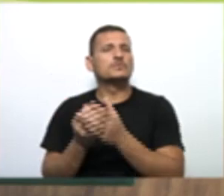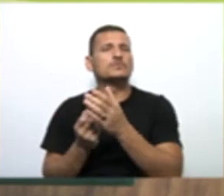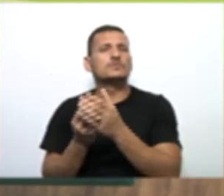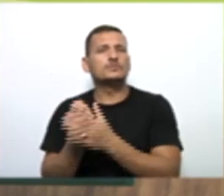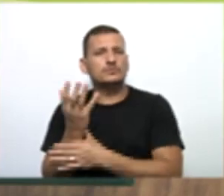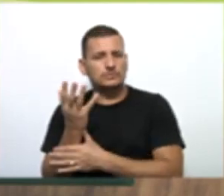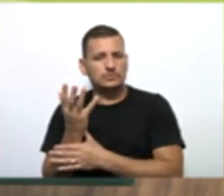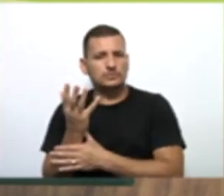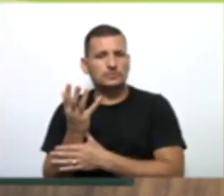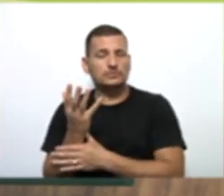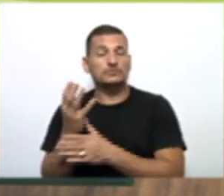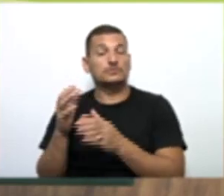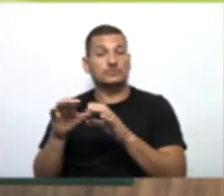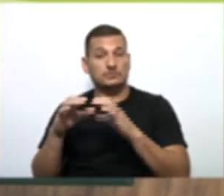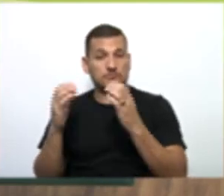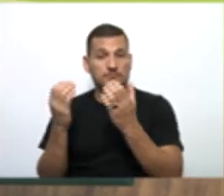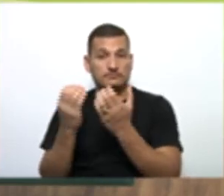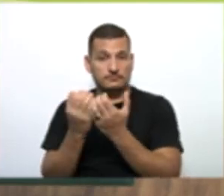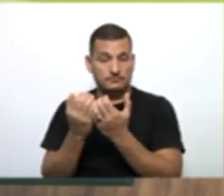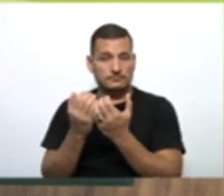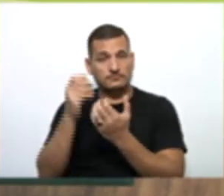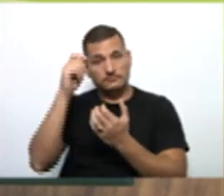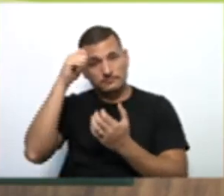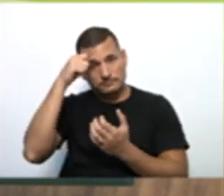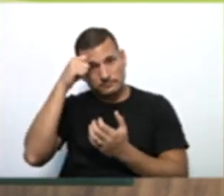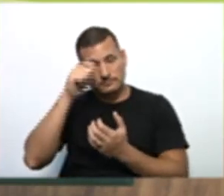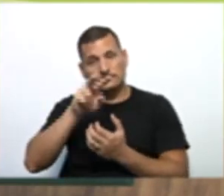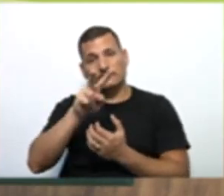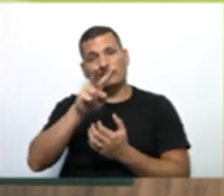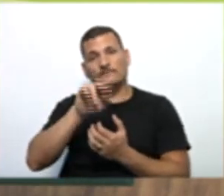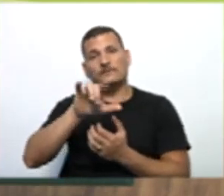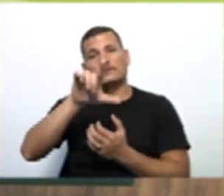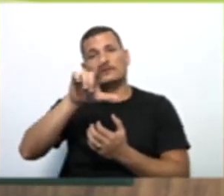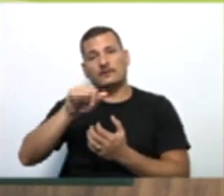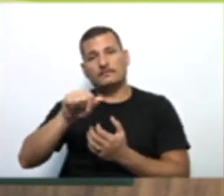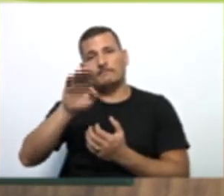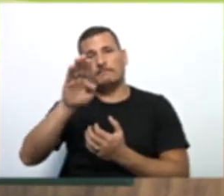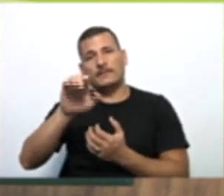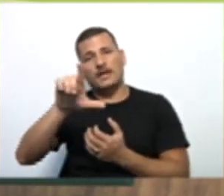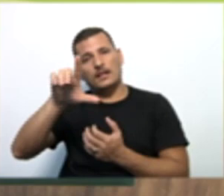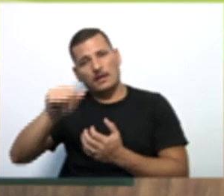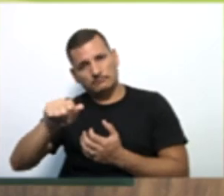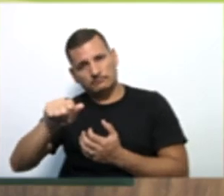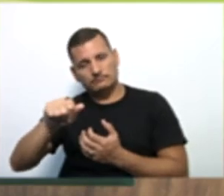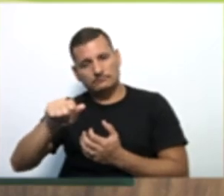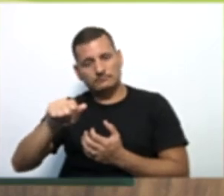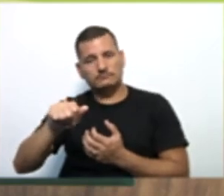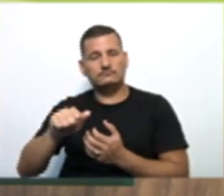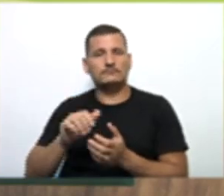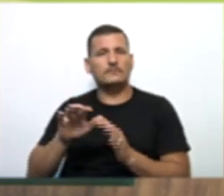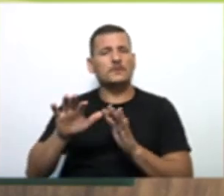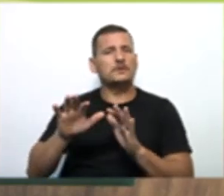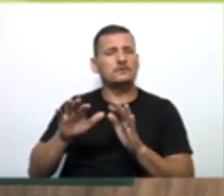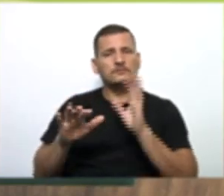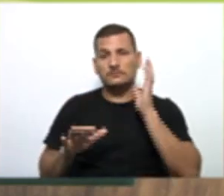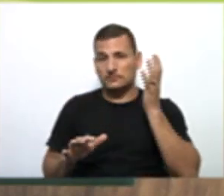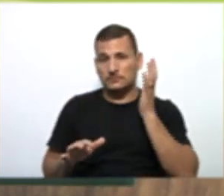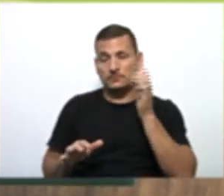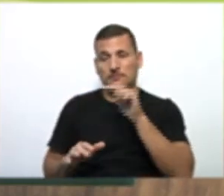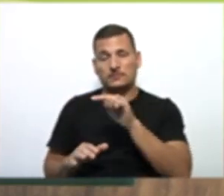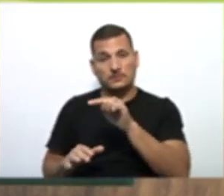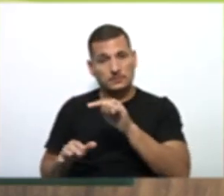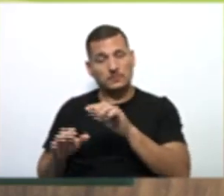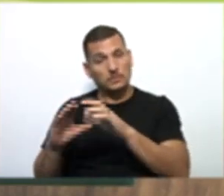nas comunidades negras de Vila Bela de Santíssima Trindade. Eu estou fazendo uma pergunta, será que essa comunidade de Santa